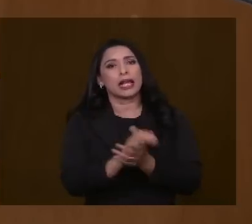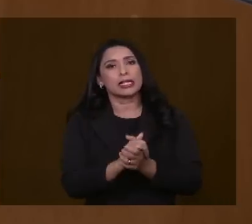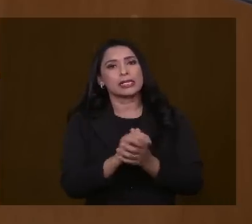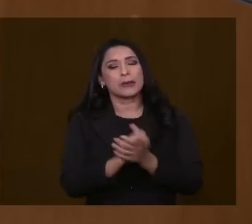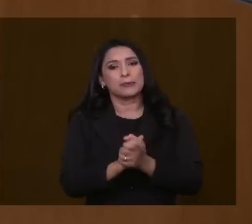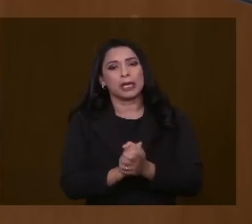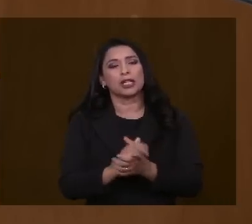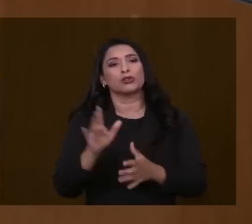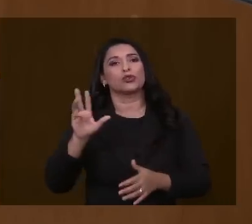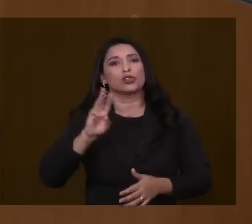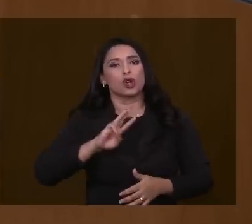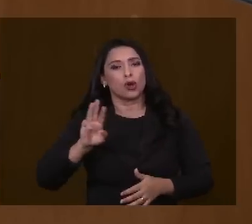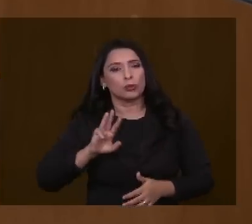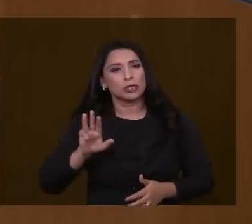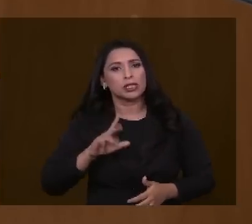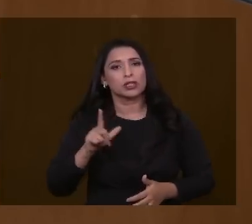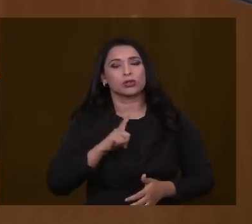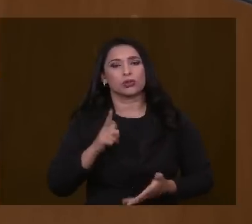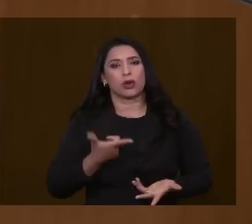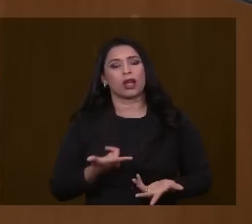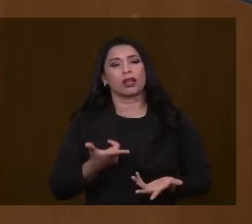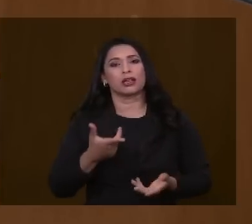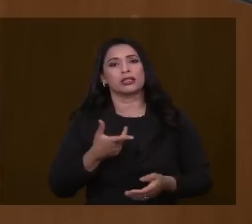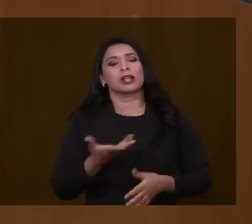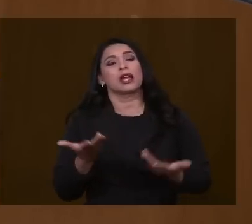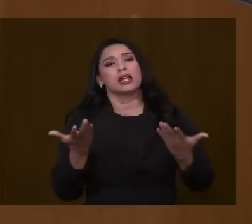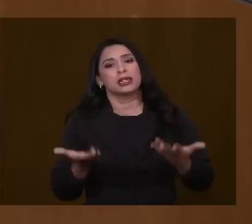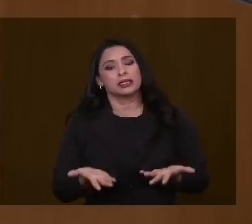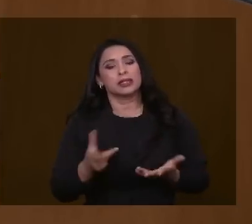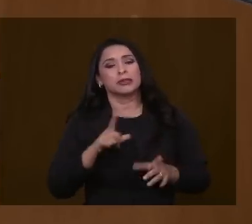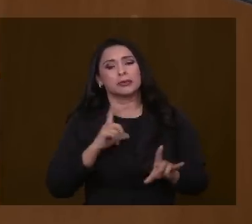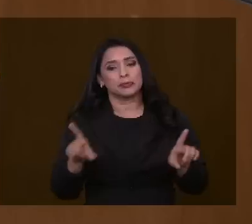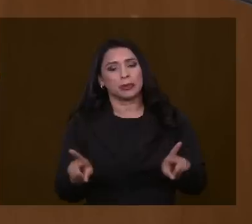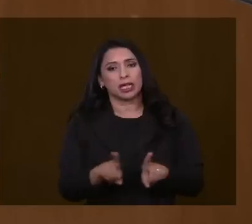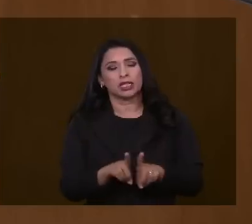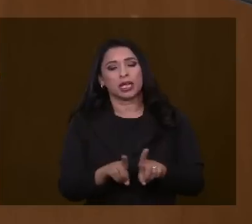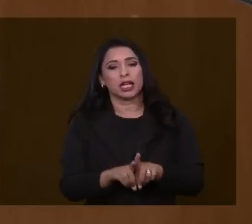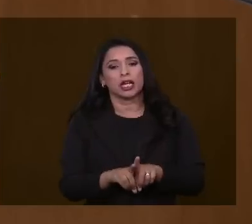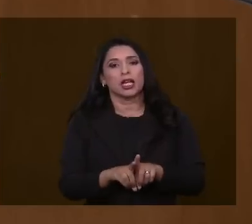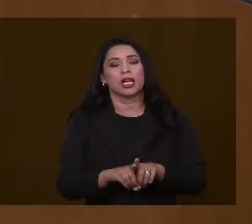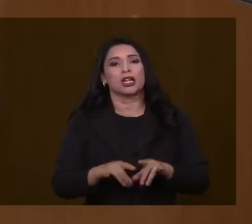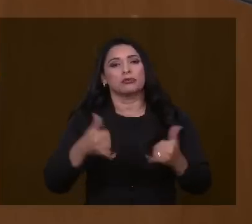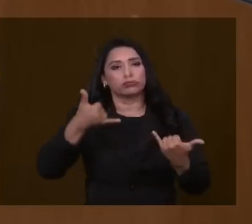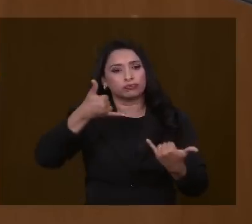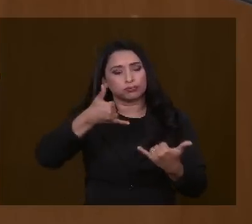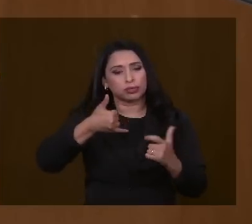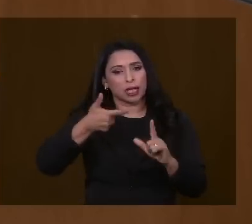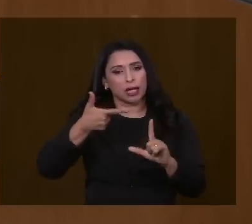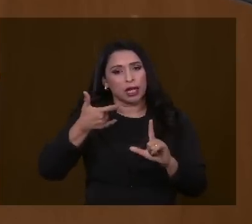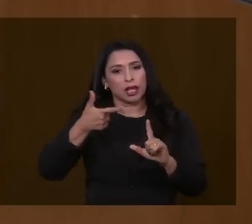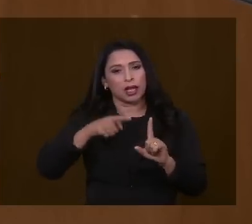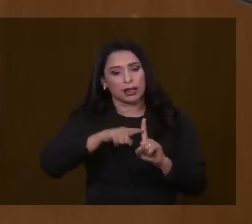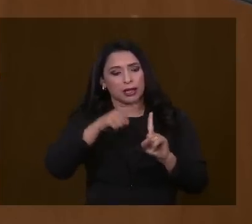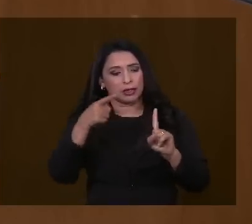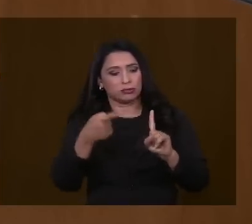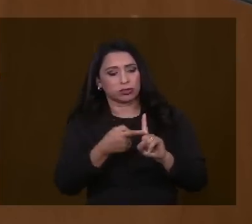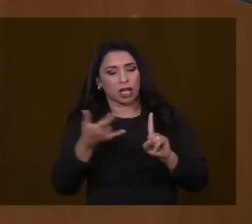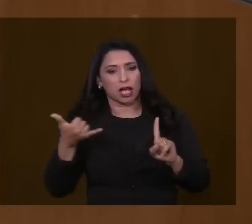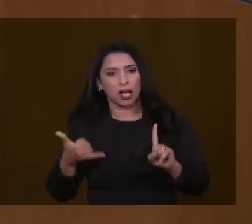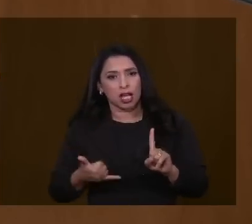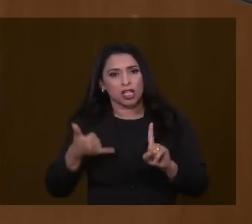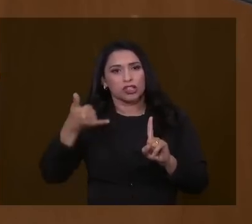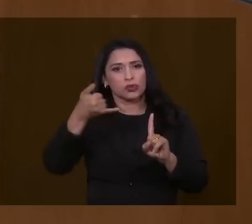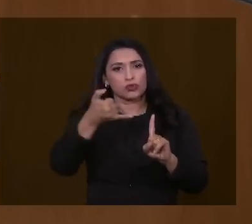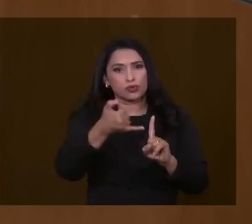heterossexuais e ainda a interrupção da gestação de fetos anencéfalos. Tenho